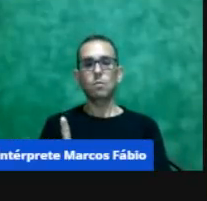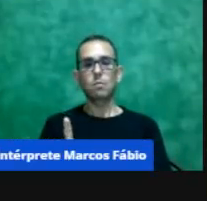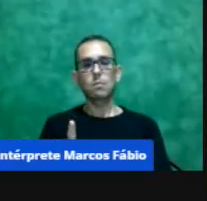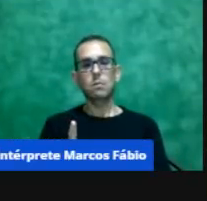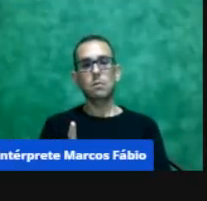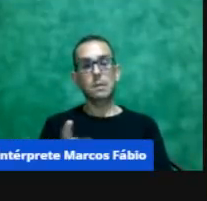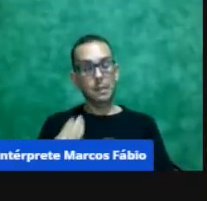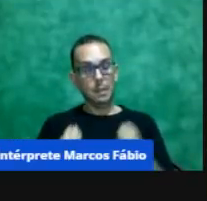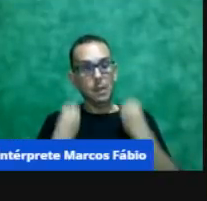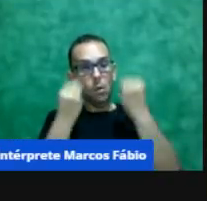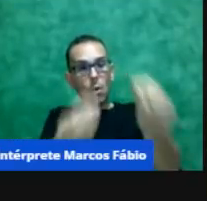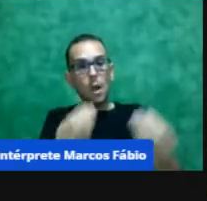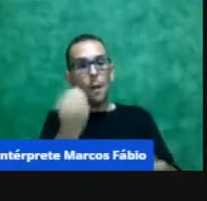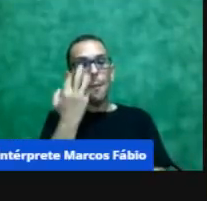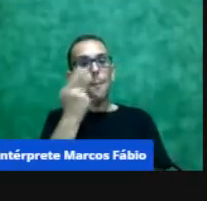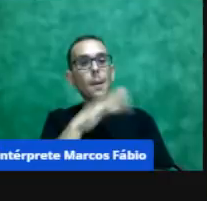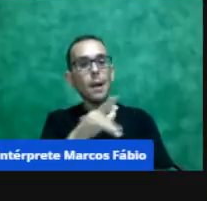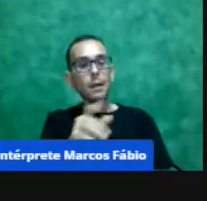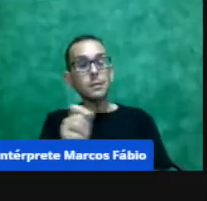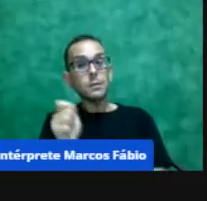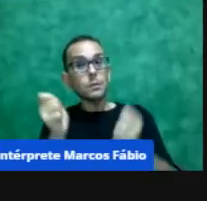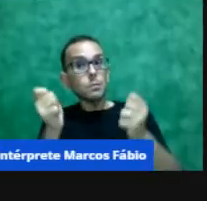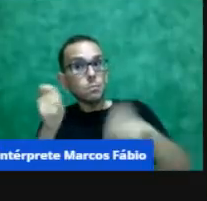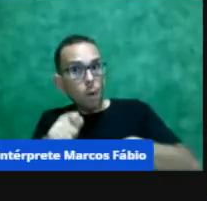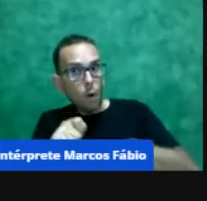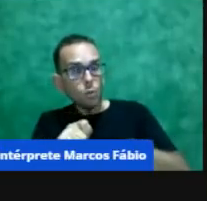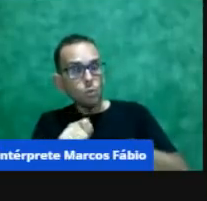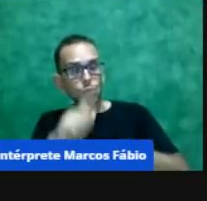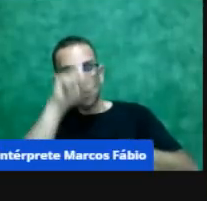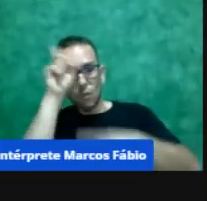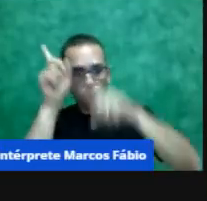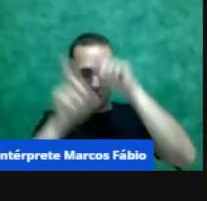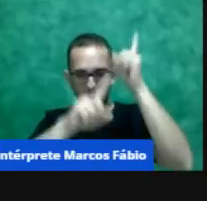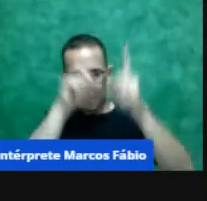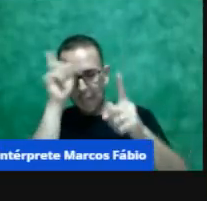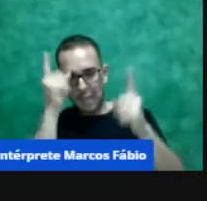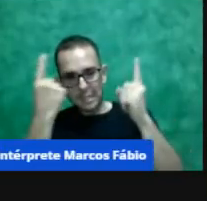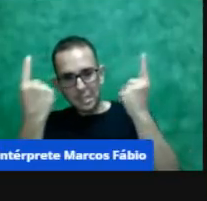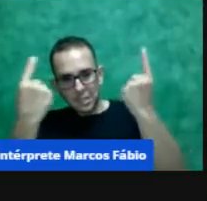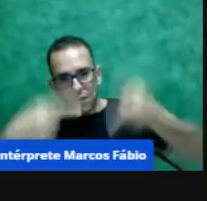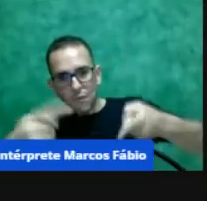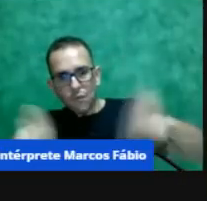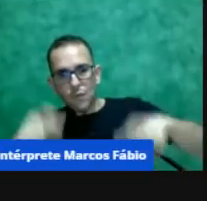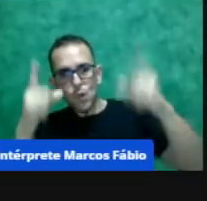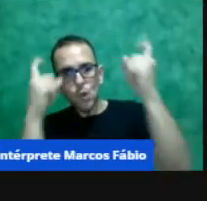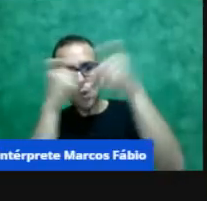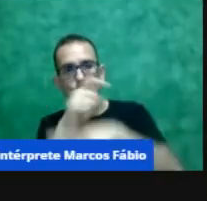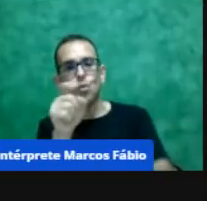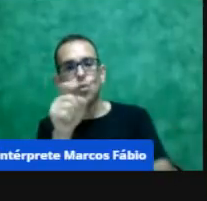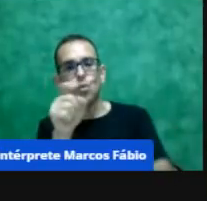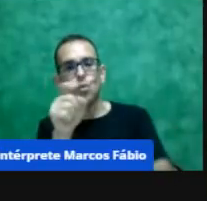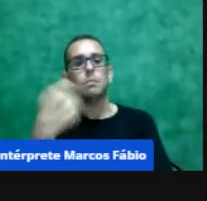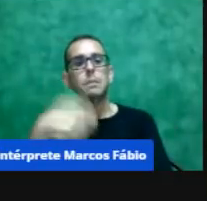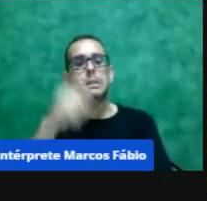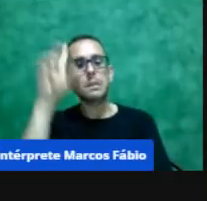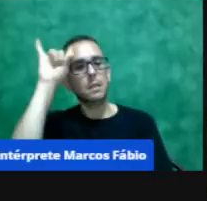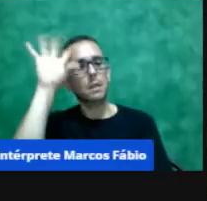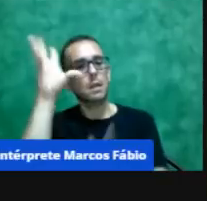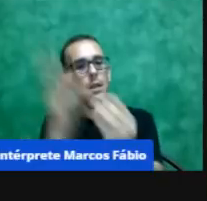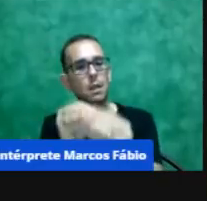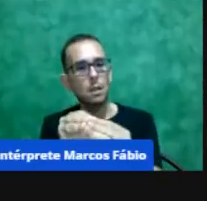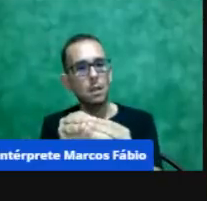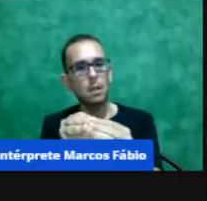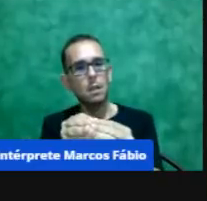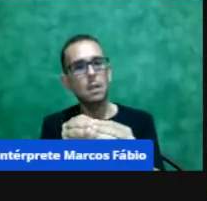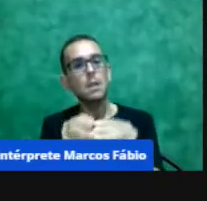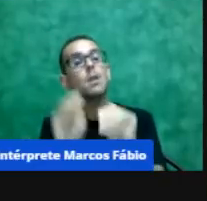para a criança que surgirão desafios durante a brincadeira que elas terão que solucionar, e essas soluções elas podem